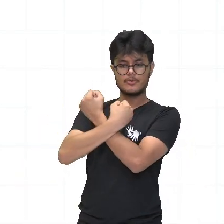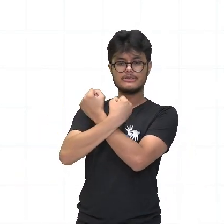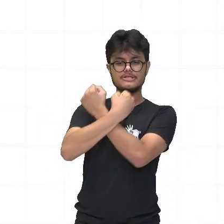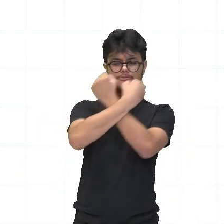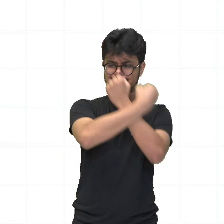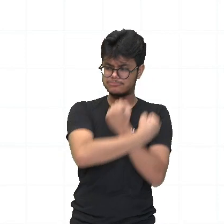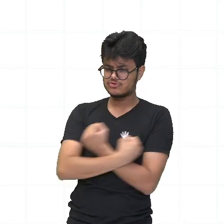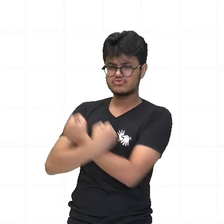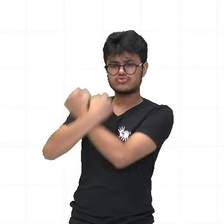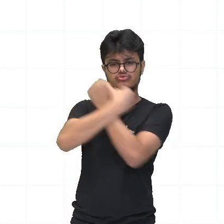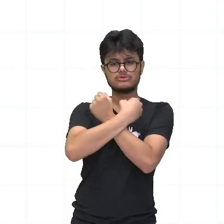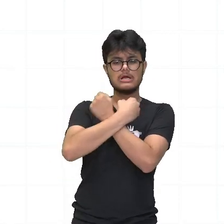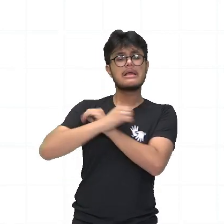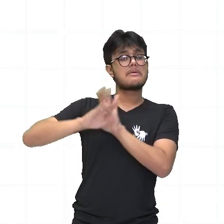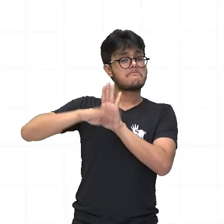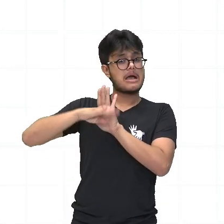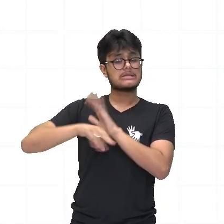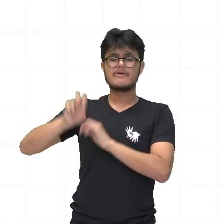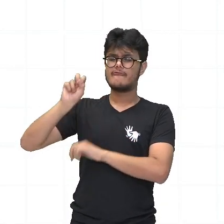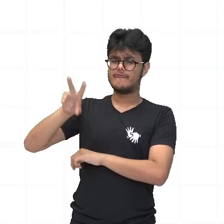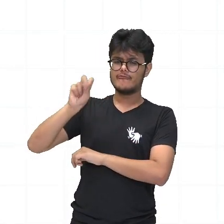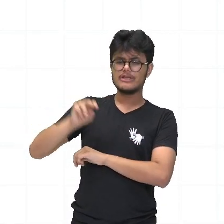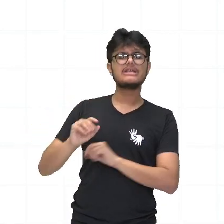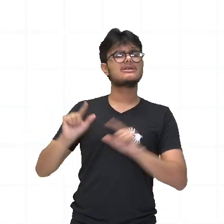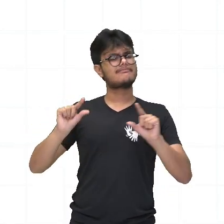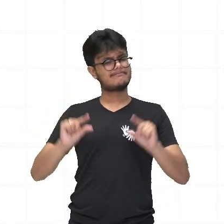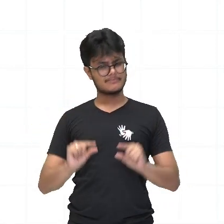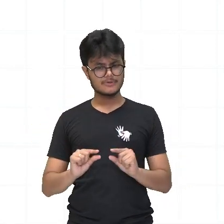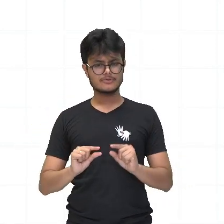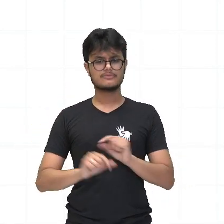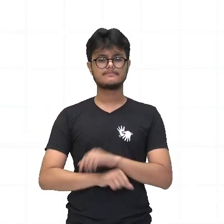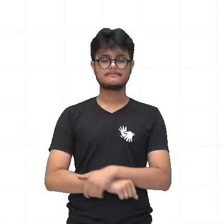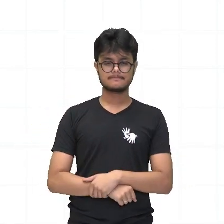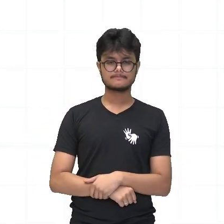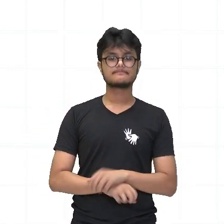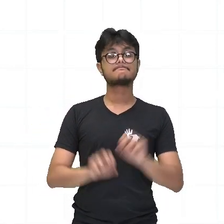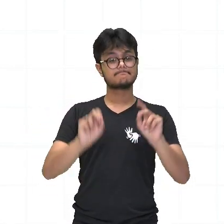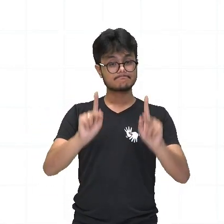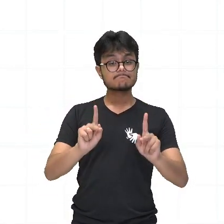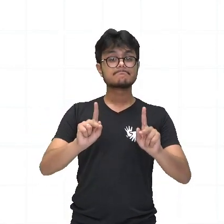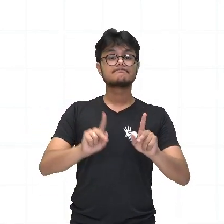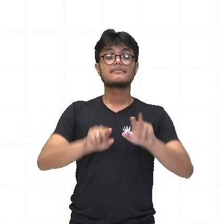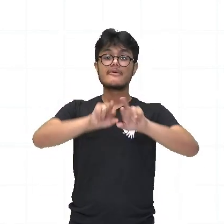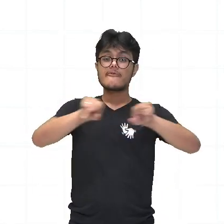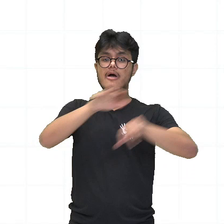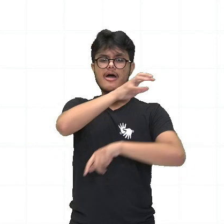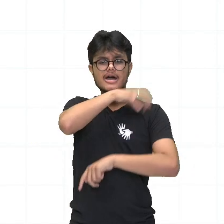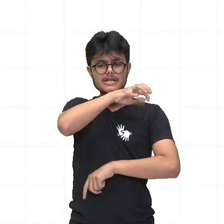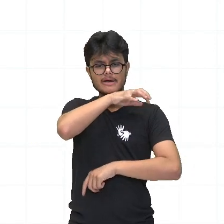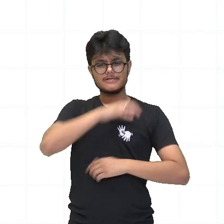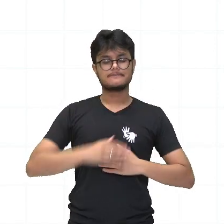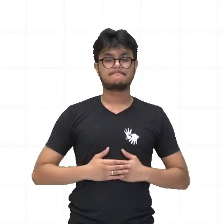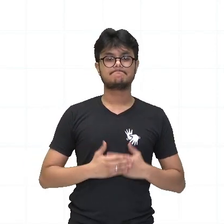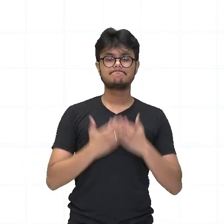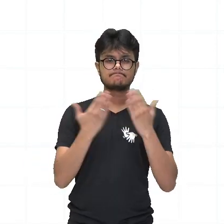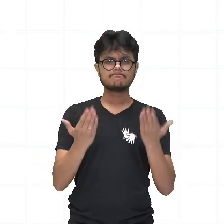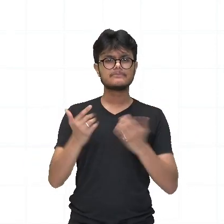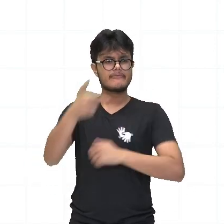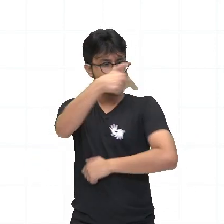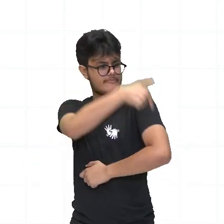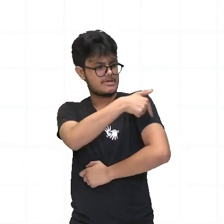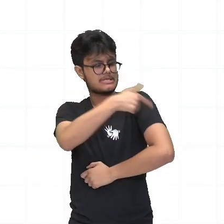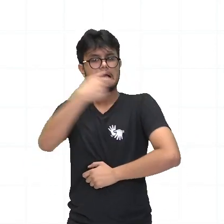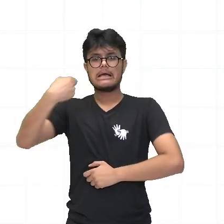proteger principalmente desses seres microscópicos, nesses agentes infecciosos. Então, a vacina ela